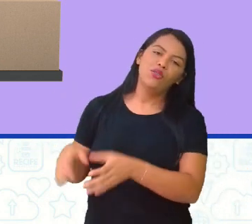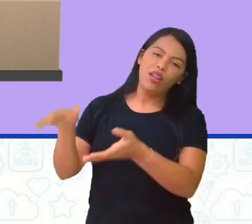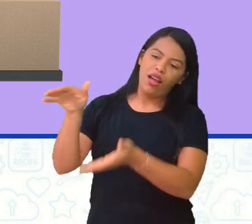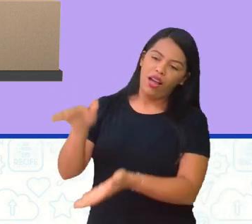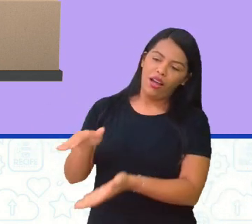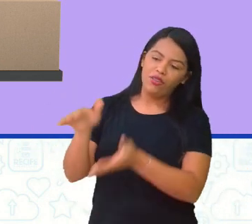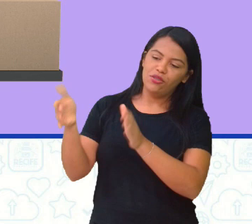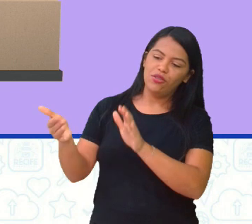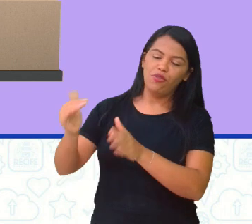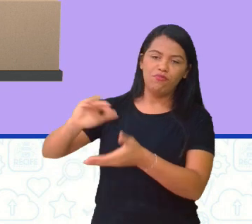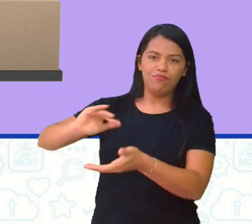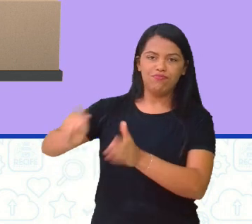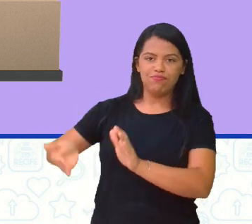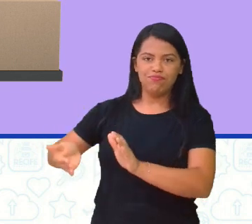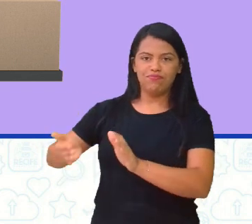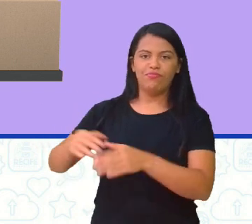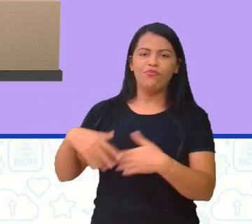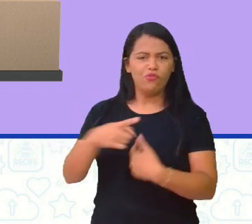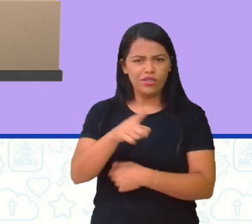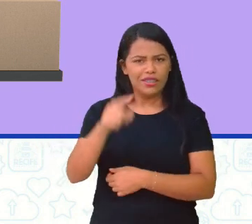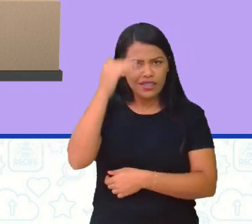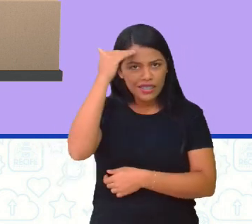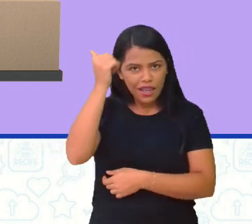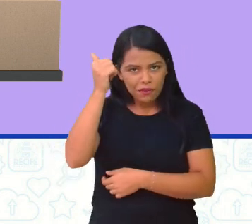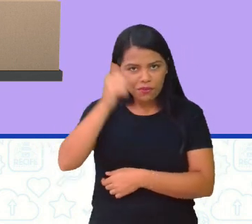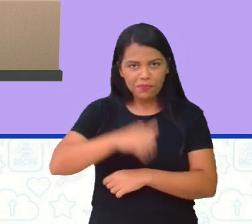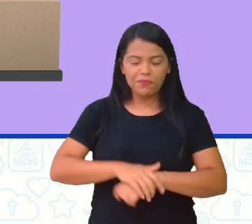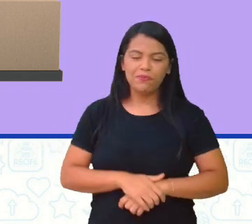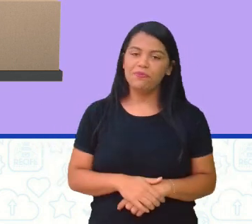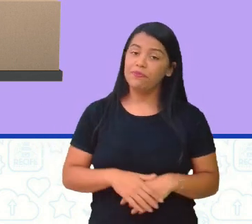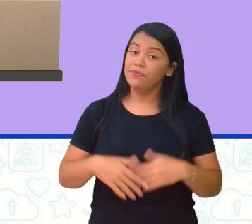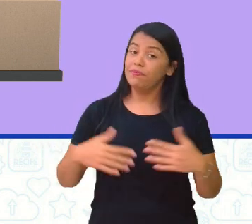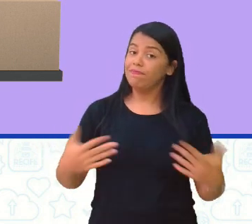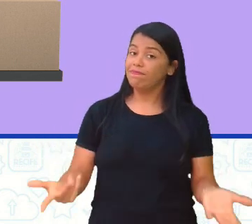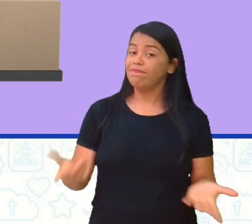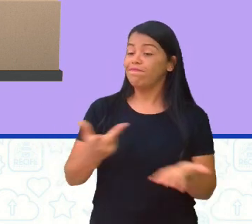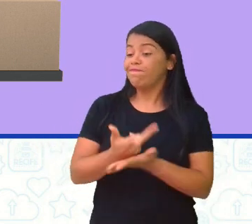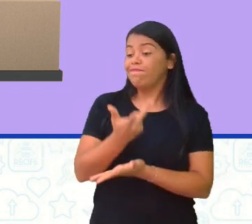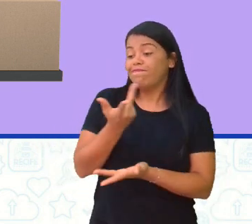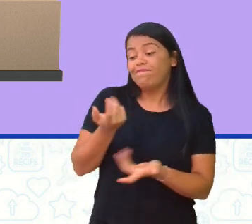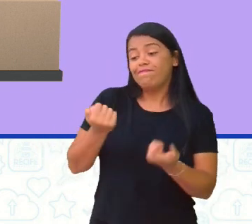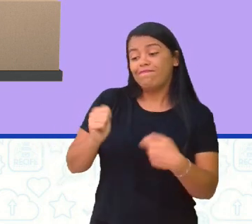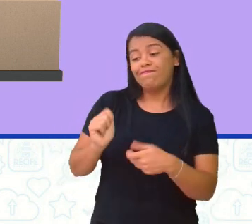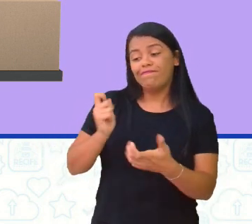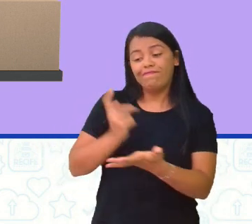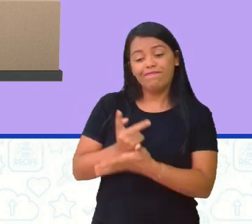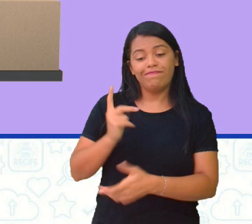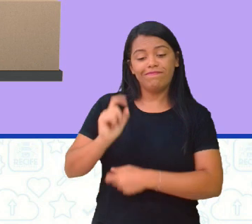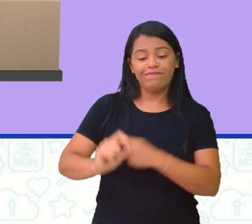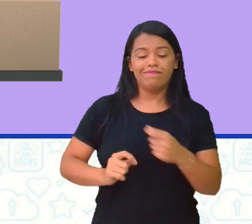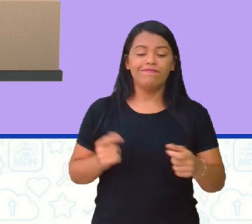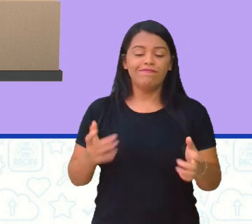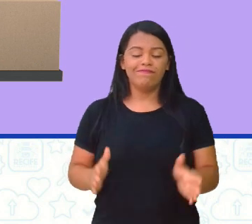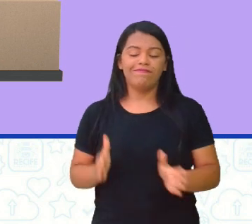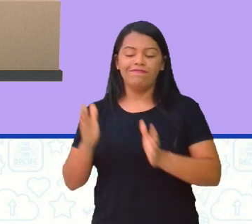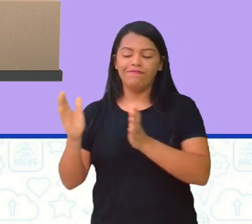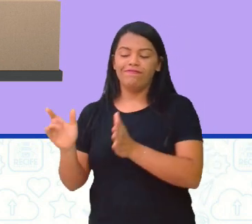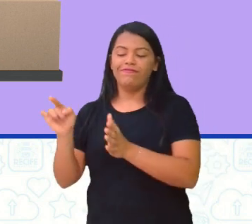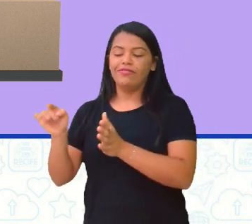sabe? Então, de repente, o que tem dentro da caixinha, que só tem